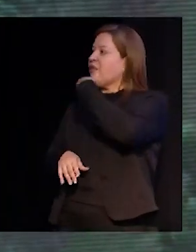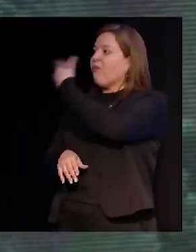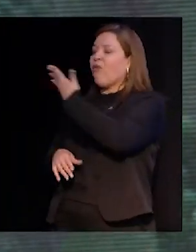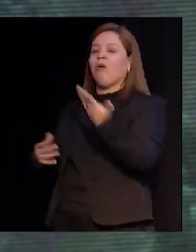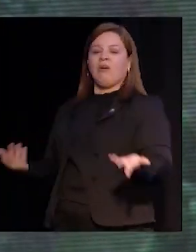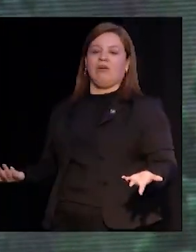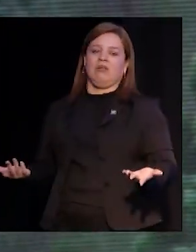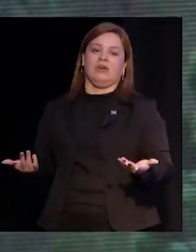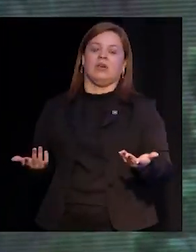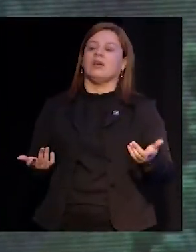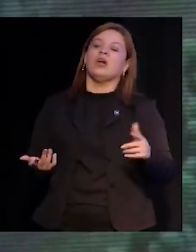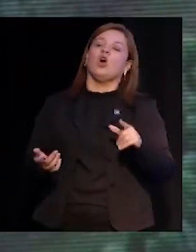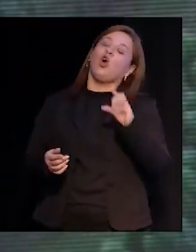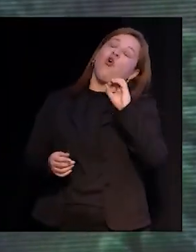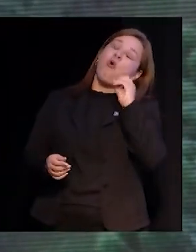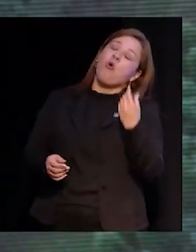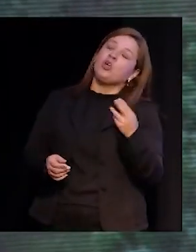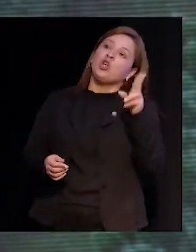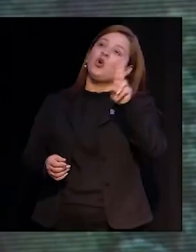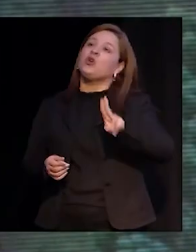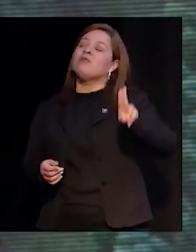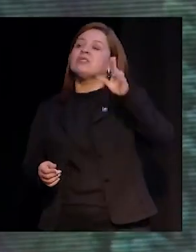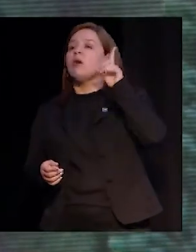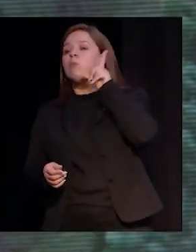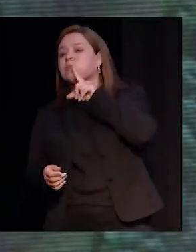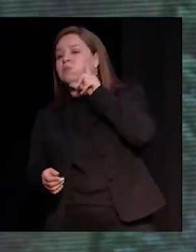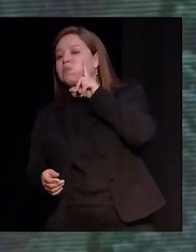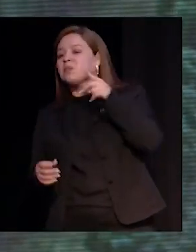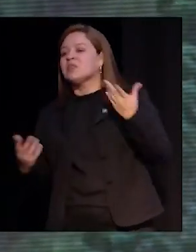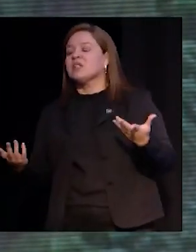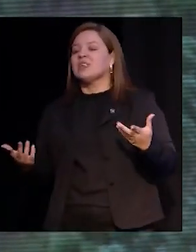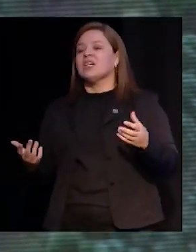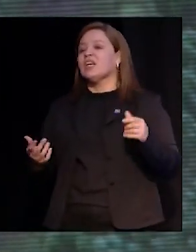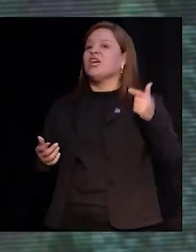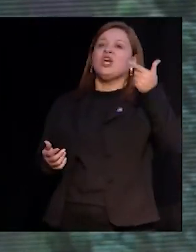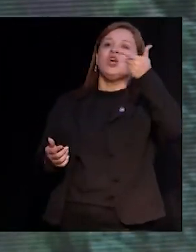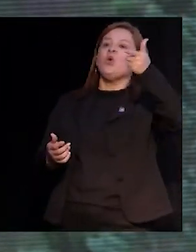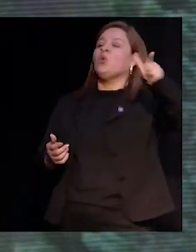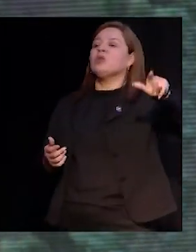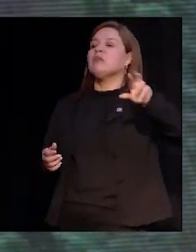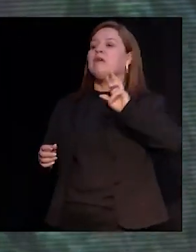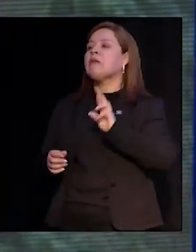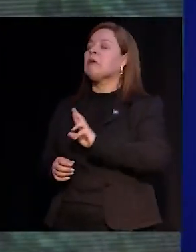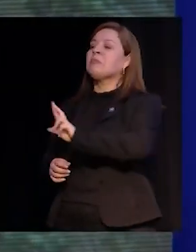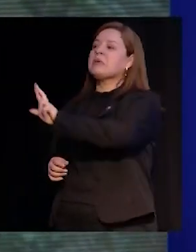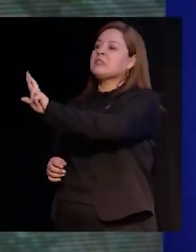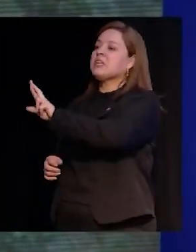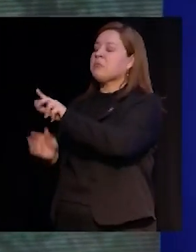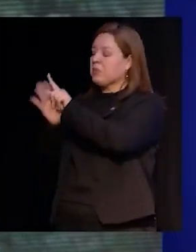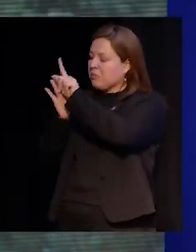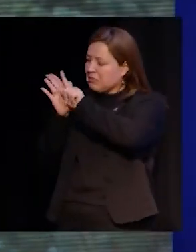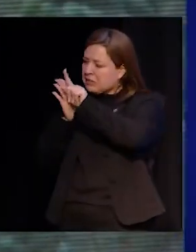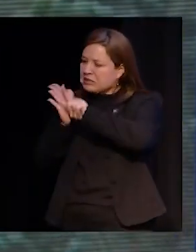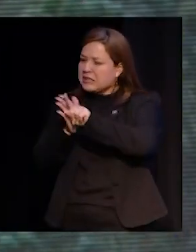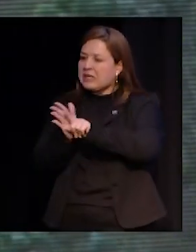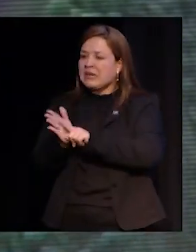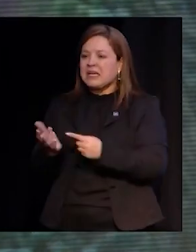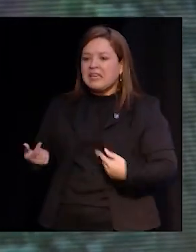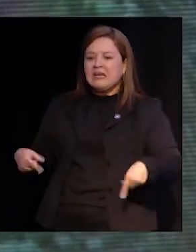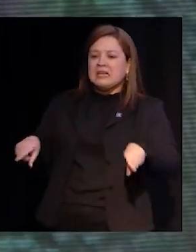de uma universidade dos Estados Unidos e uma outra representada por um pesquisador que